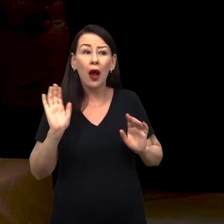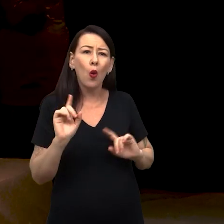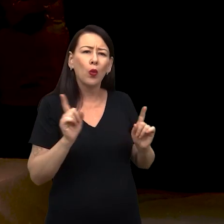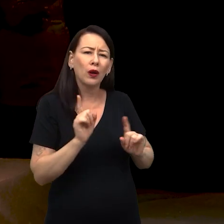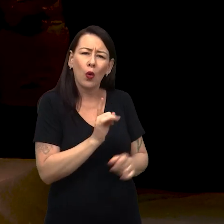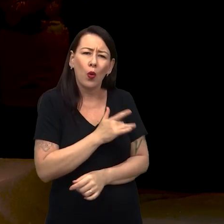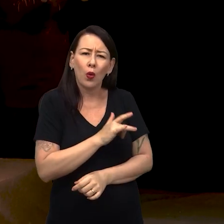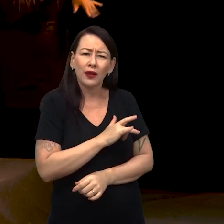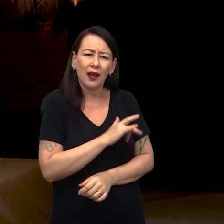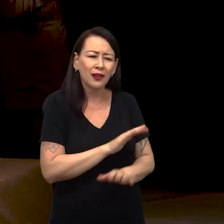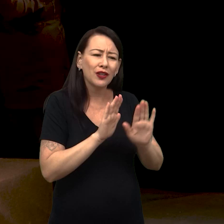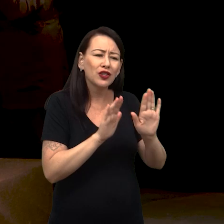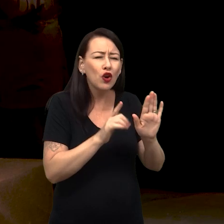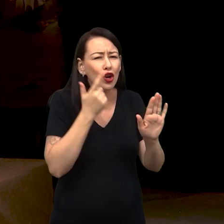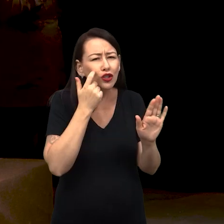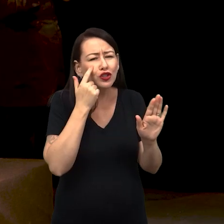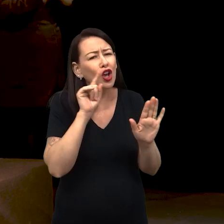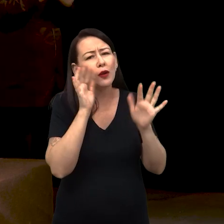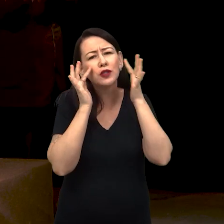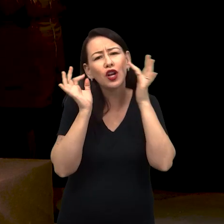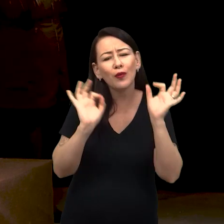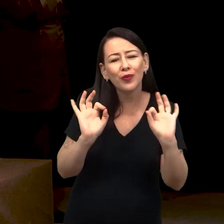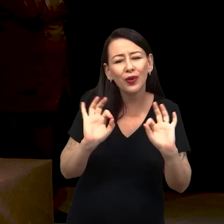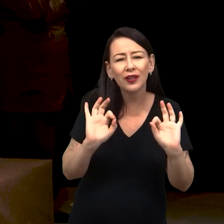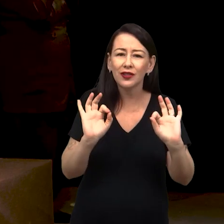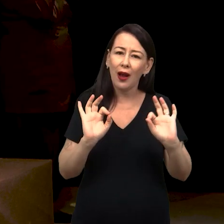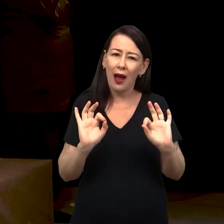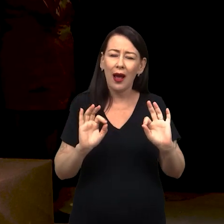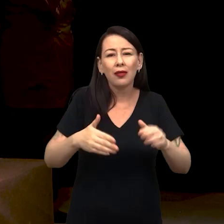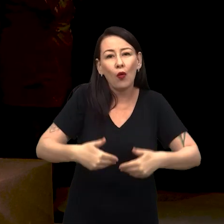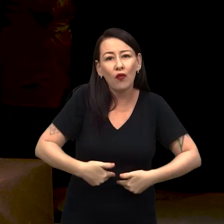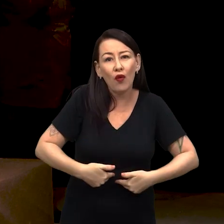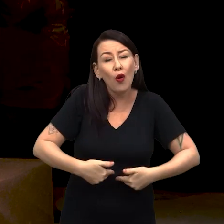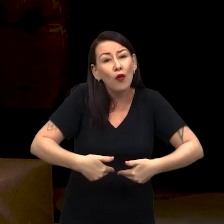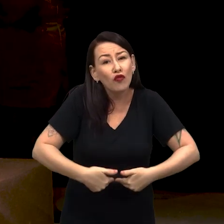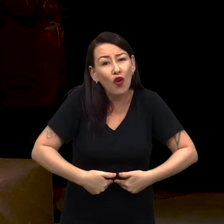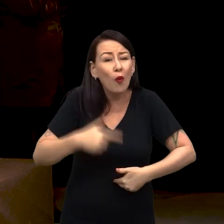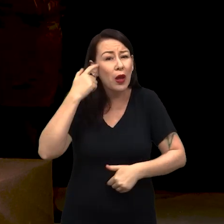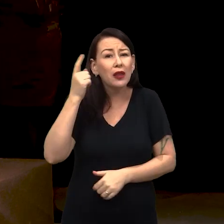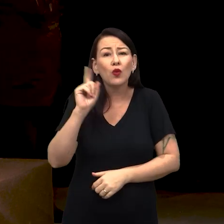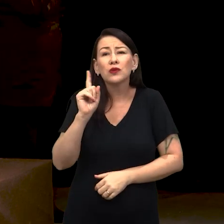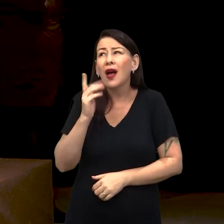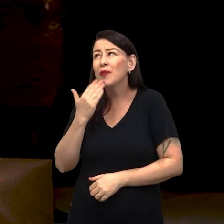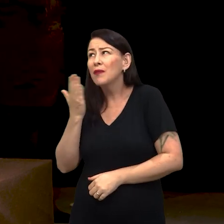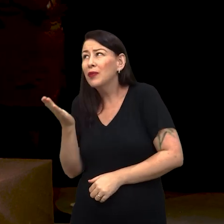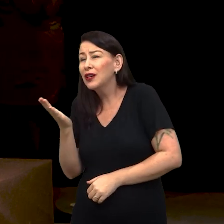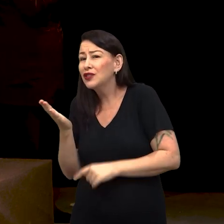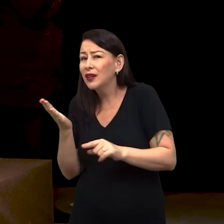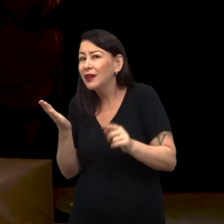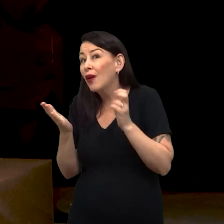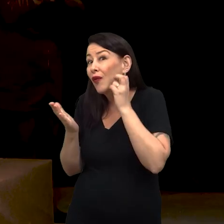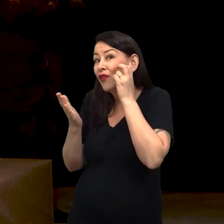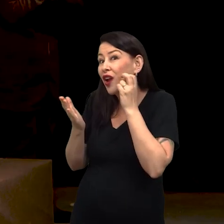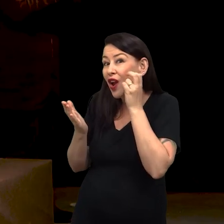não, coitadinho, ainda que chore, mas é bonitinho. Tá com fome, não sabe pedir, tá